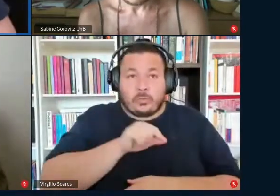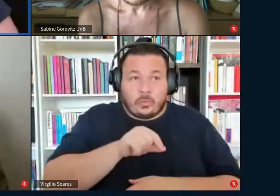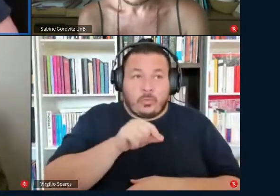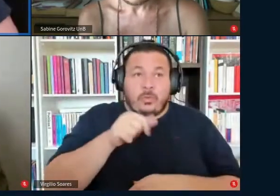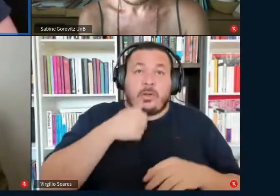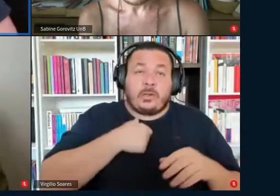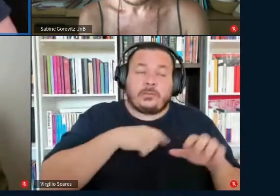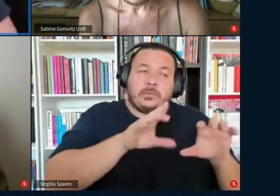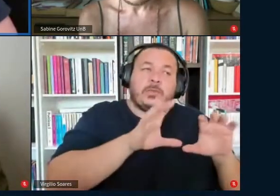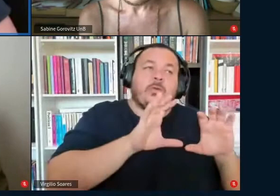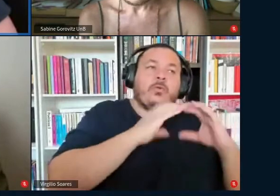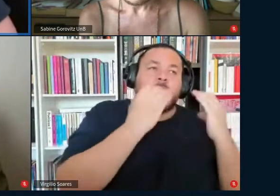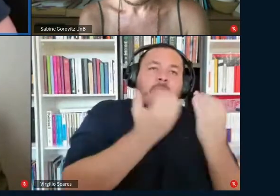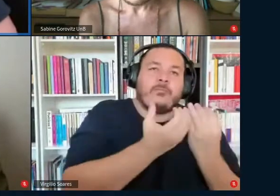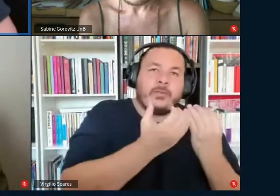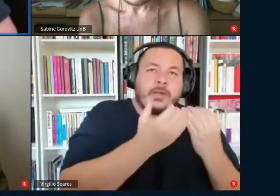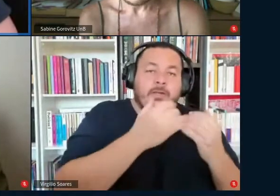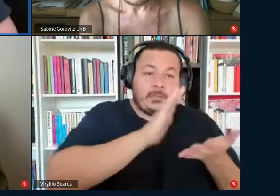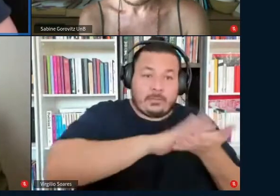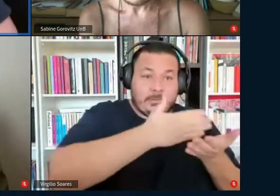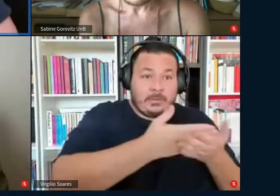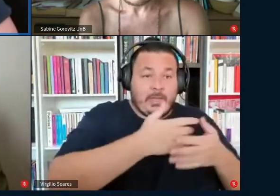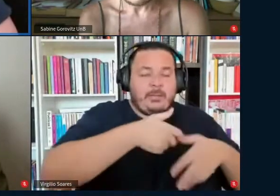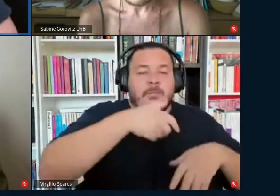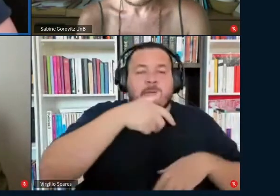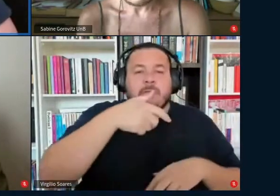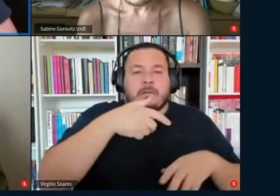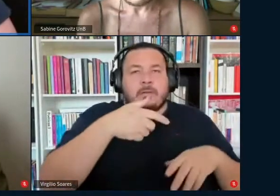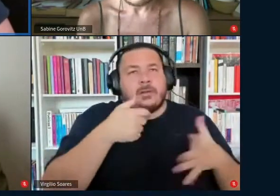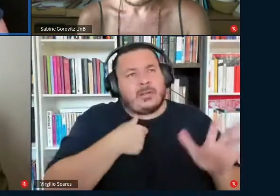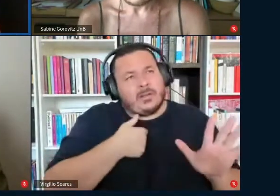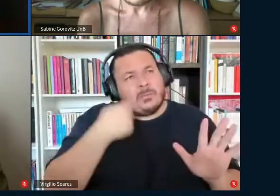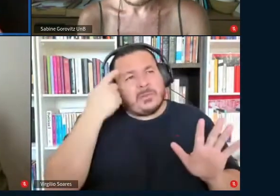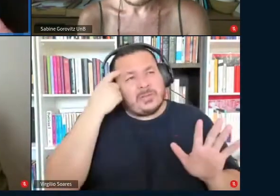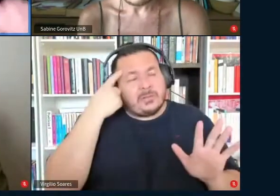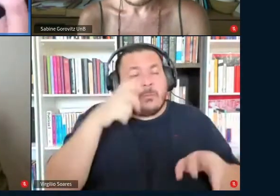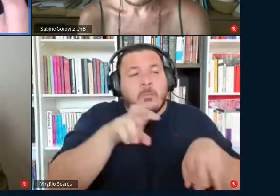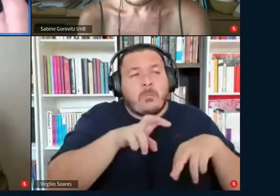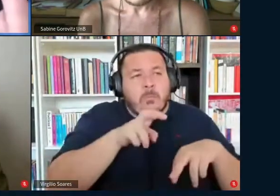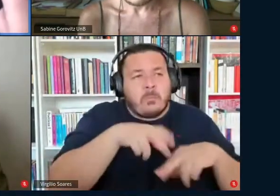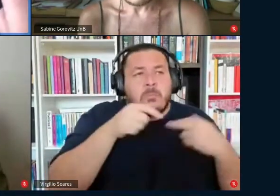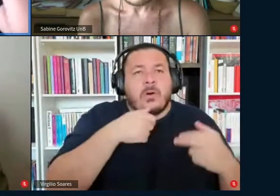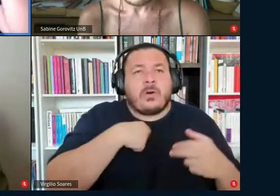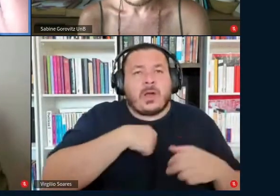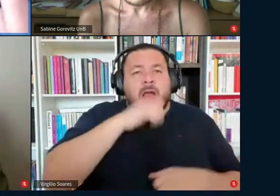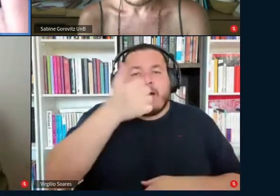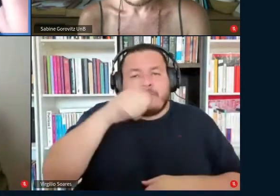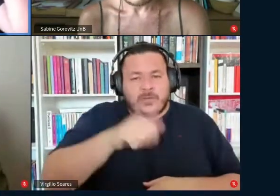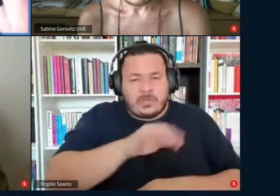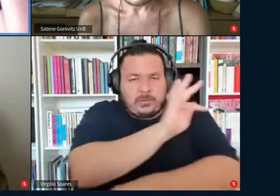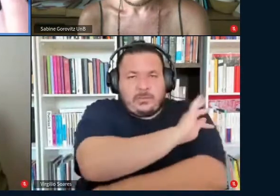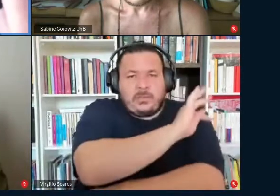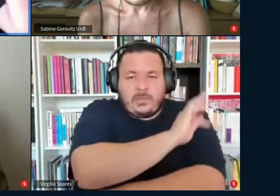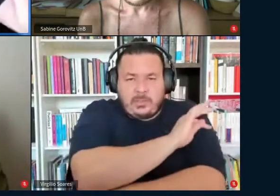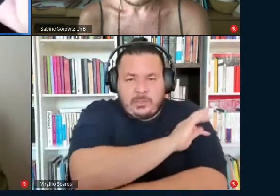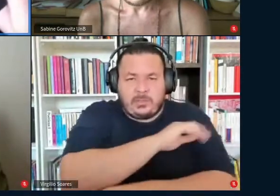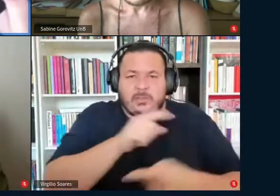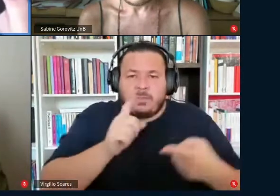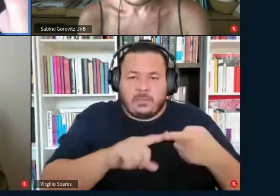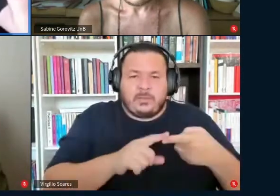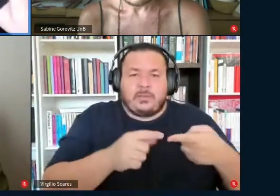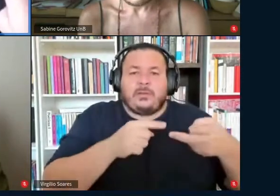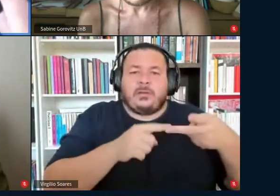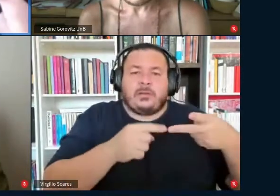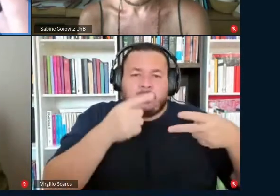fiz foi intrinsecamente pela avaliação técnica, por essa questão de categoria, one to many, one to